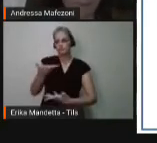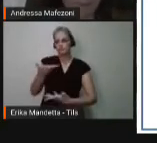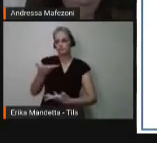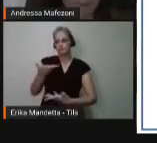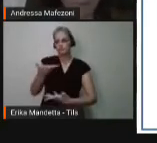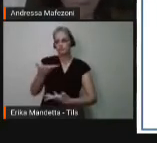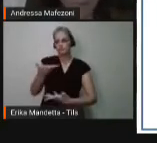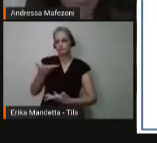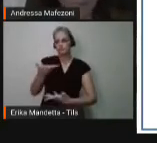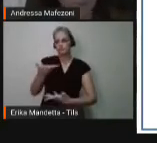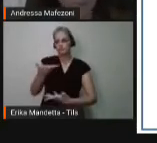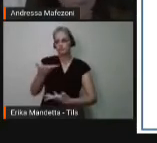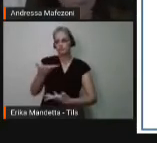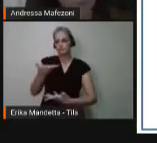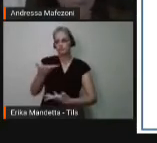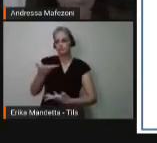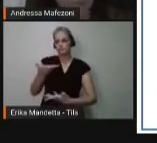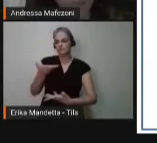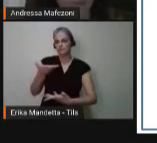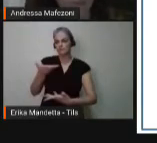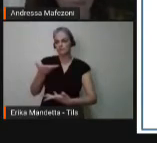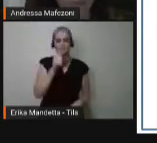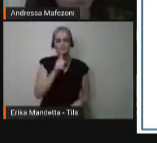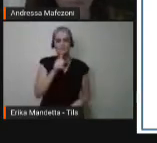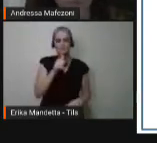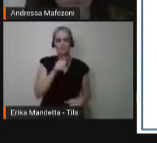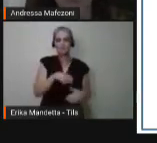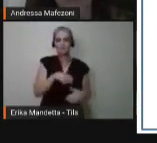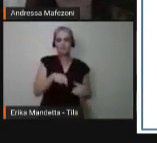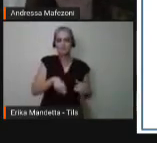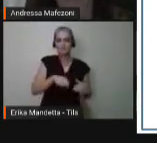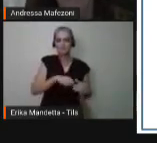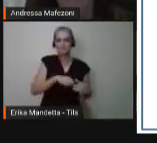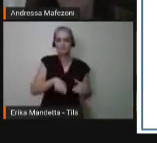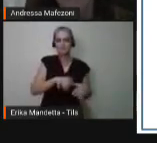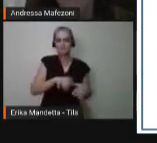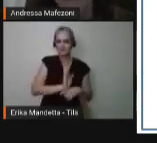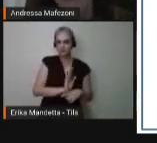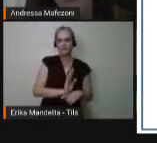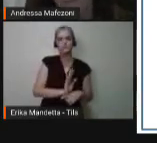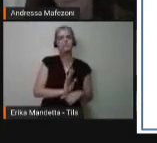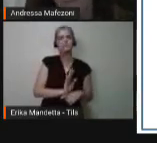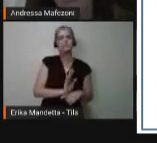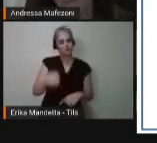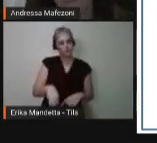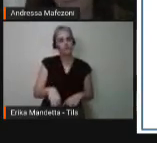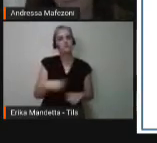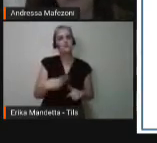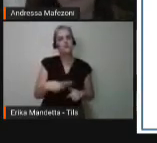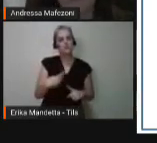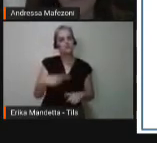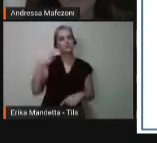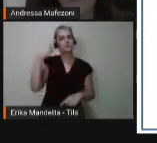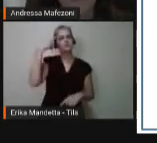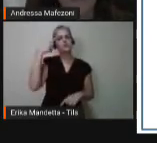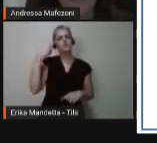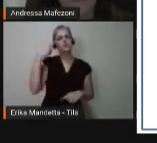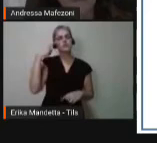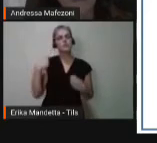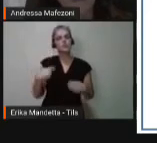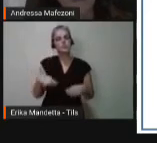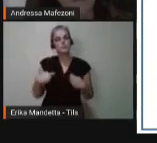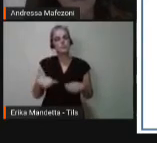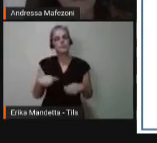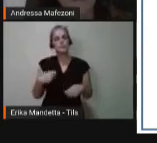ela contribui quando ela pensa e entende que a merenda precisa ser mais pastosa para aquele aluno